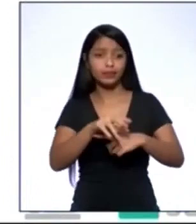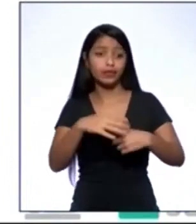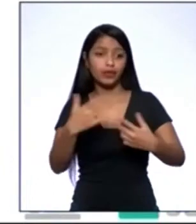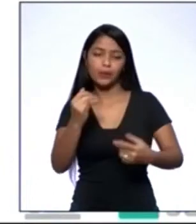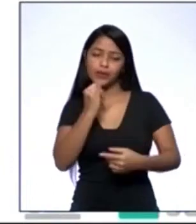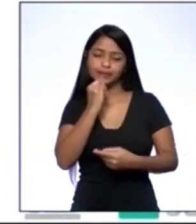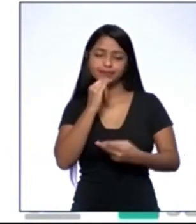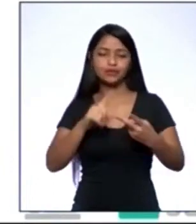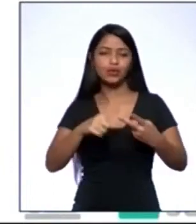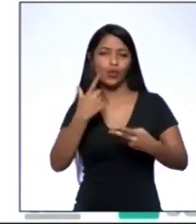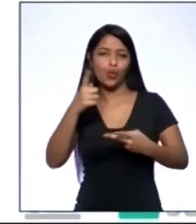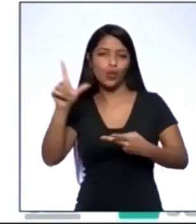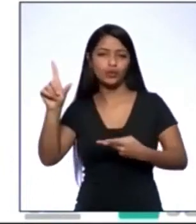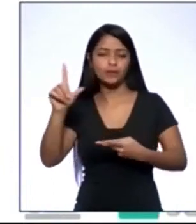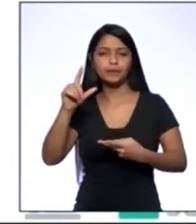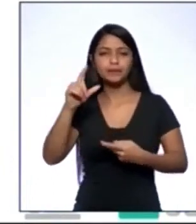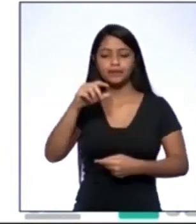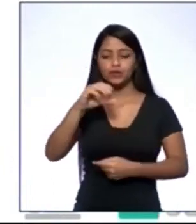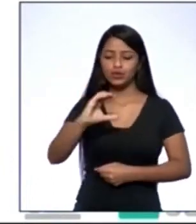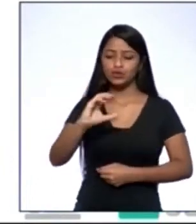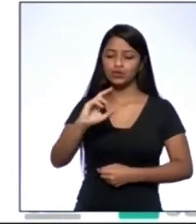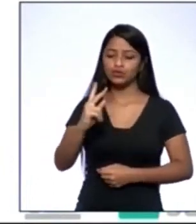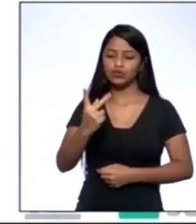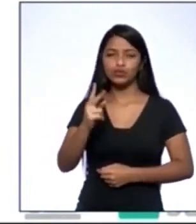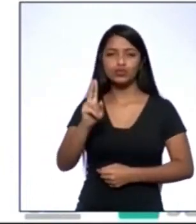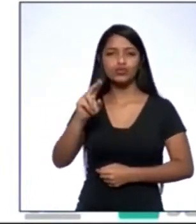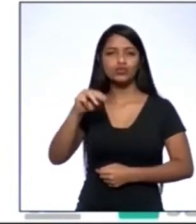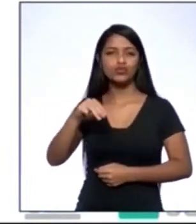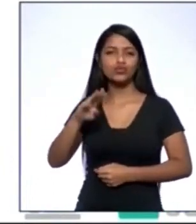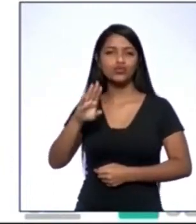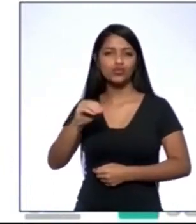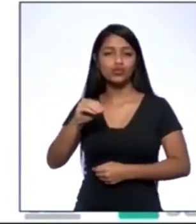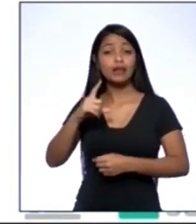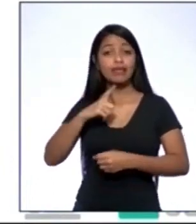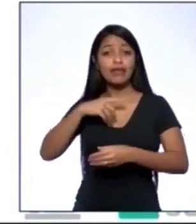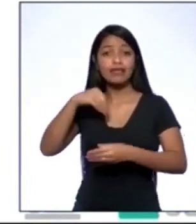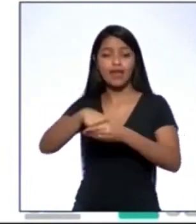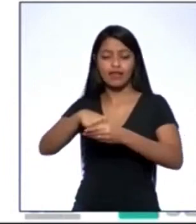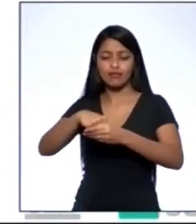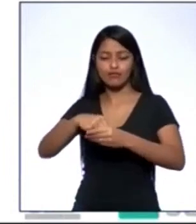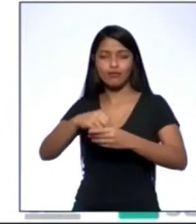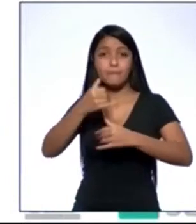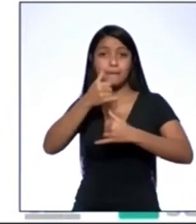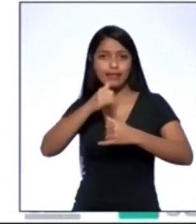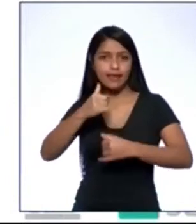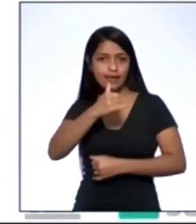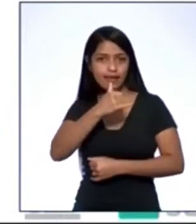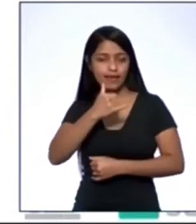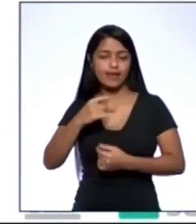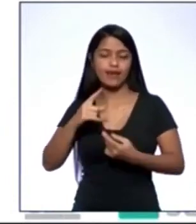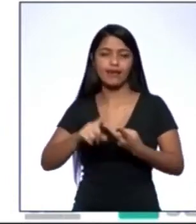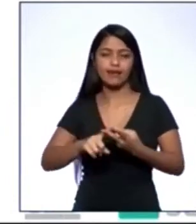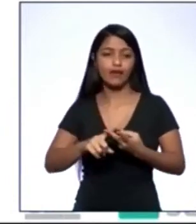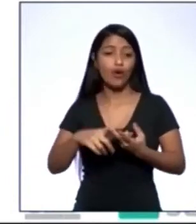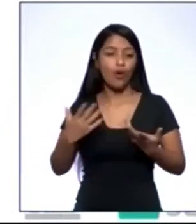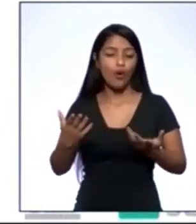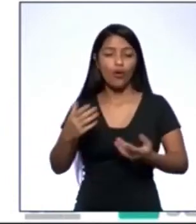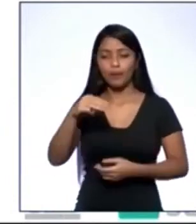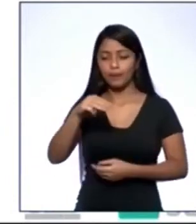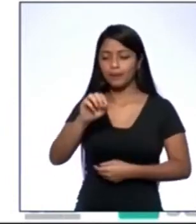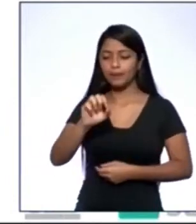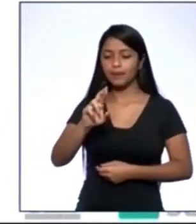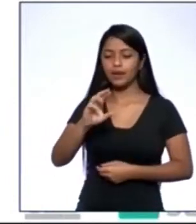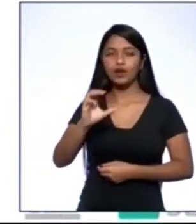pesados, chumbo, presente em baterias, pilhas, mercúrio, utilizado